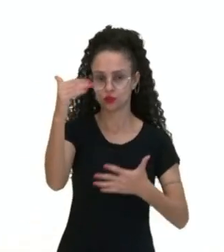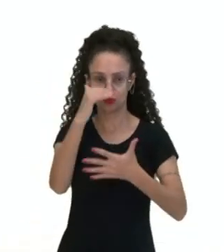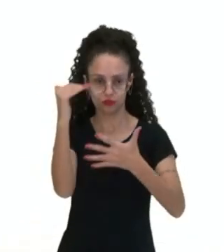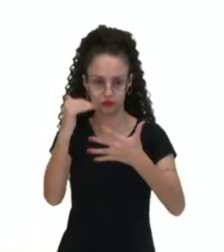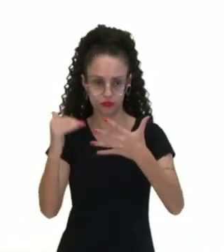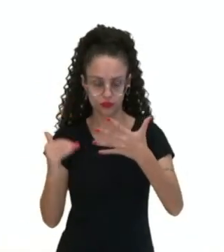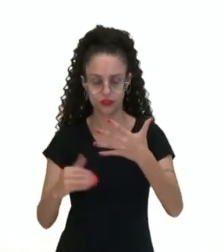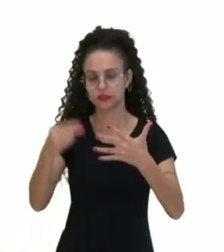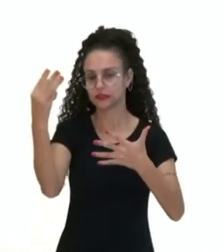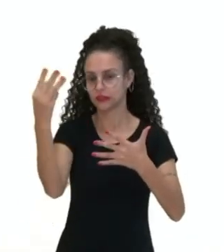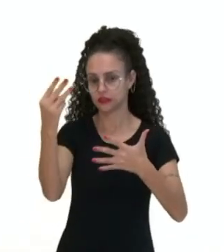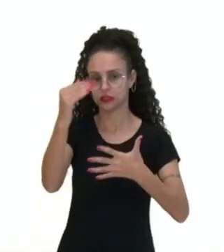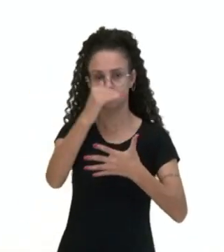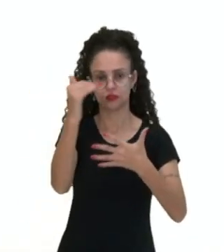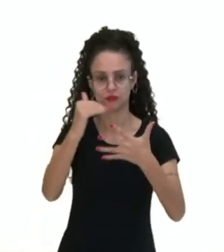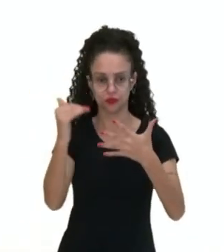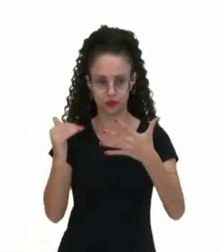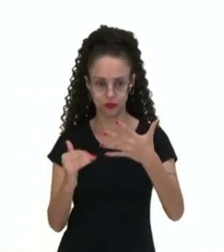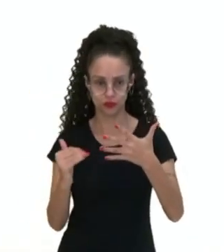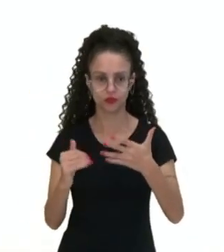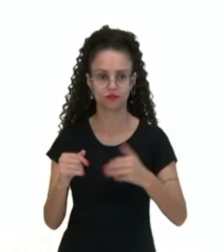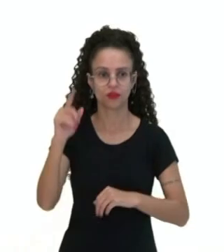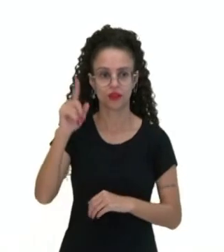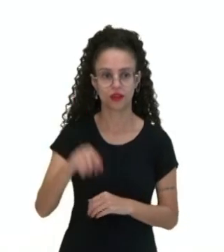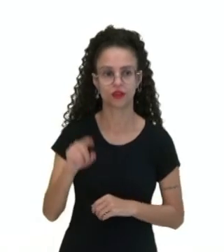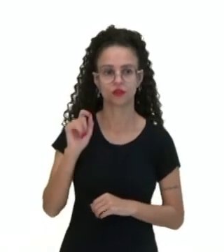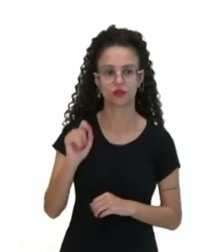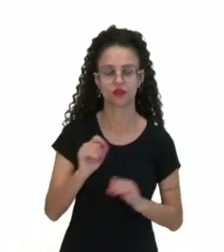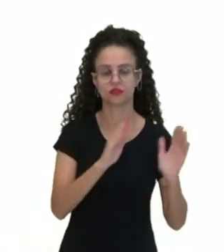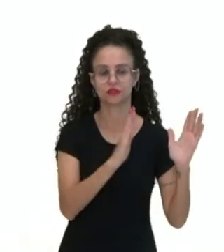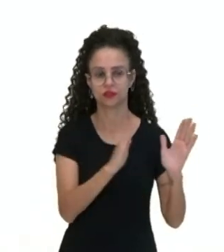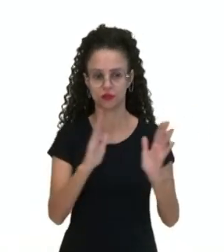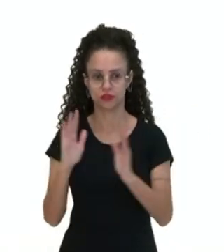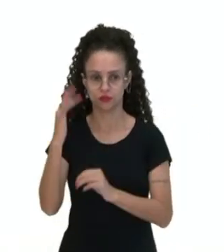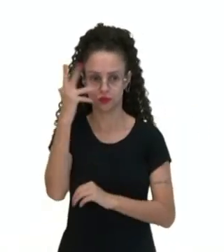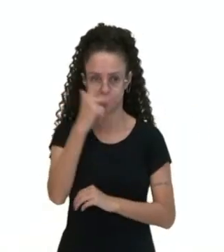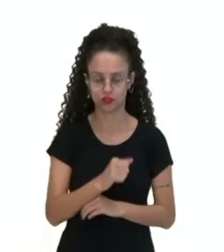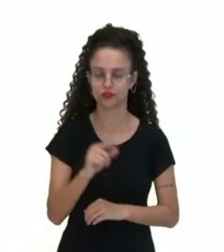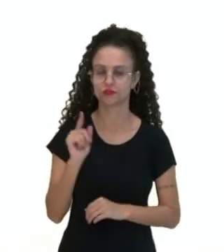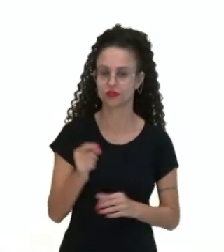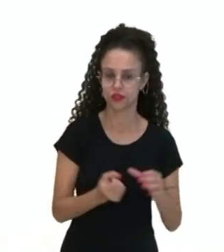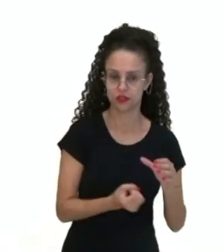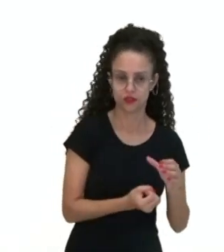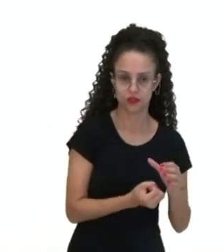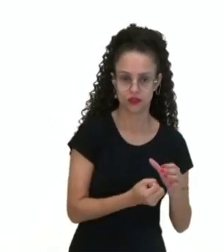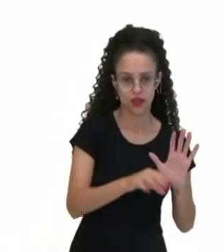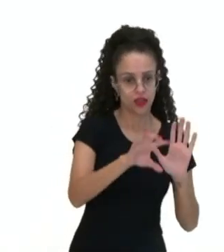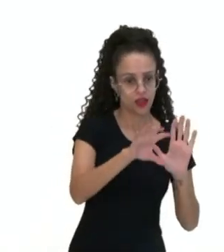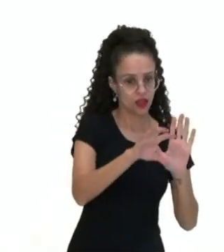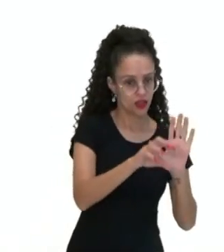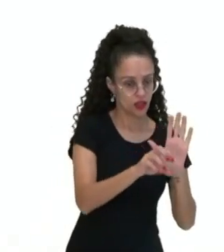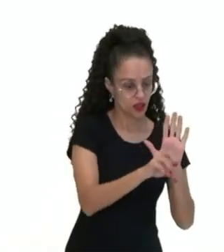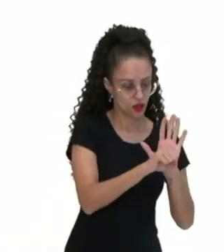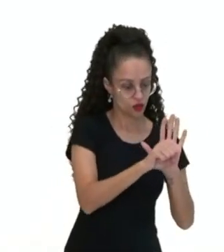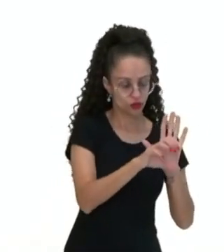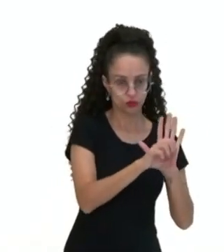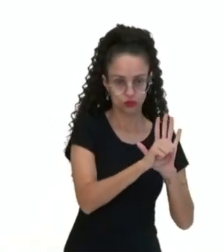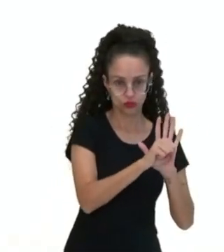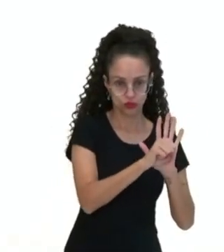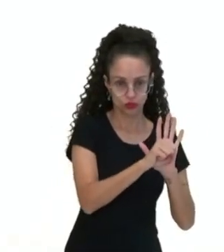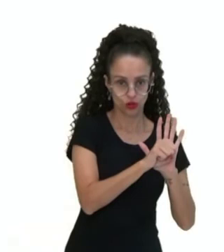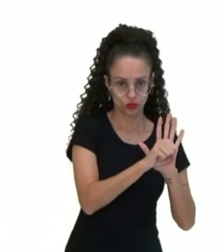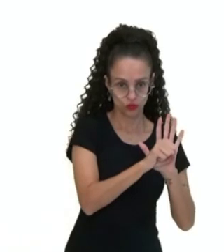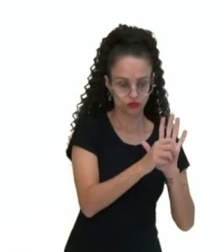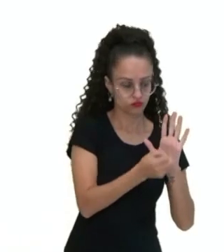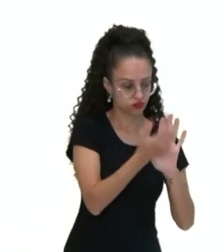trófico, terceiro nível trófico. E aqui nós temos a sequência bonitinha. Organismo autótrofo, produtor. E aqui